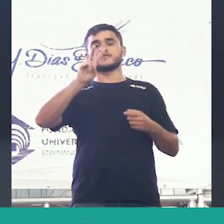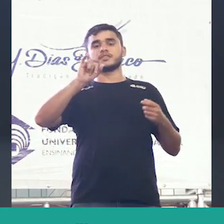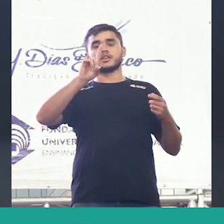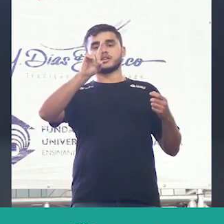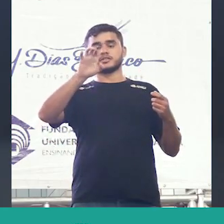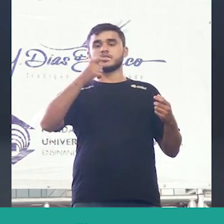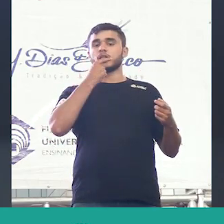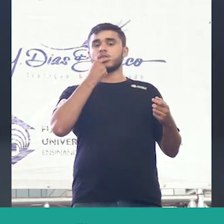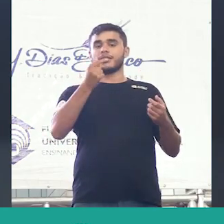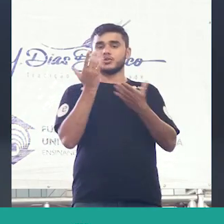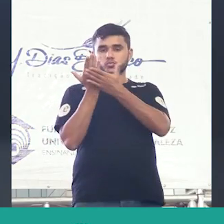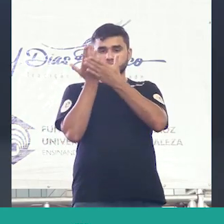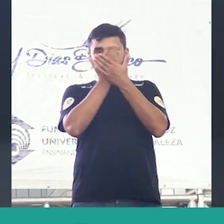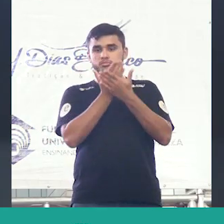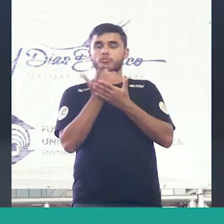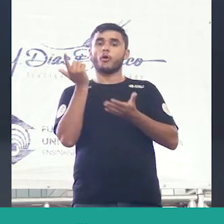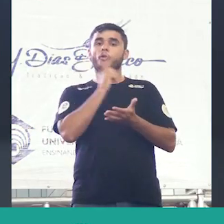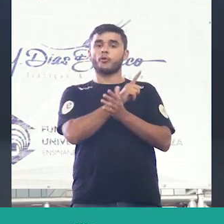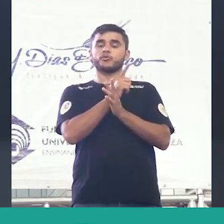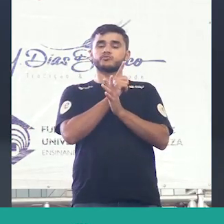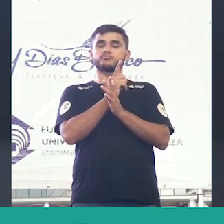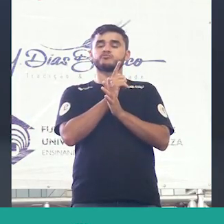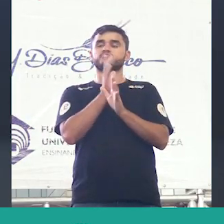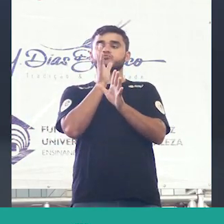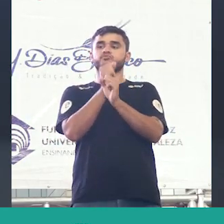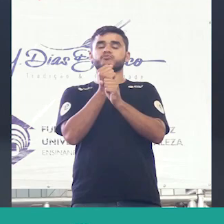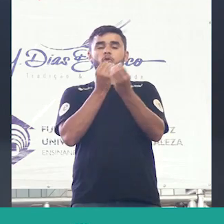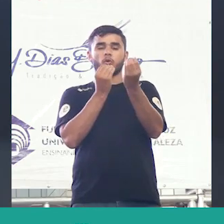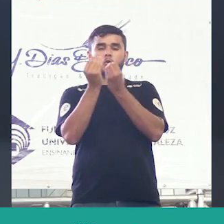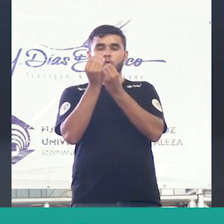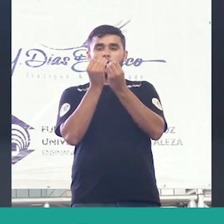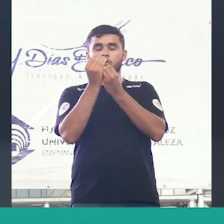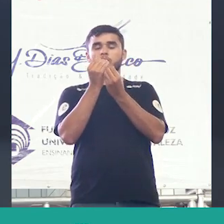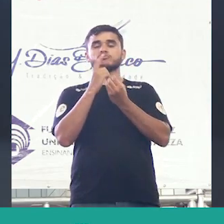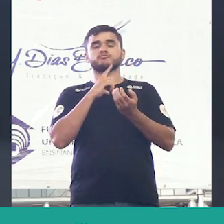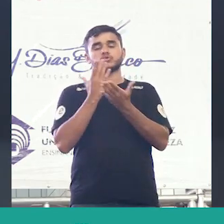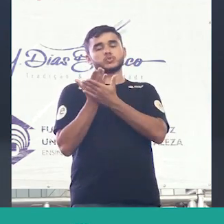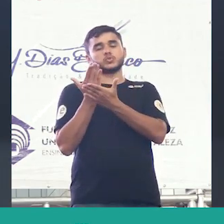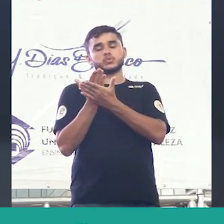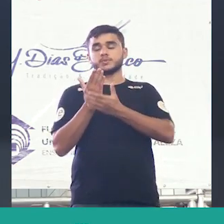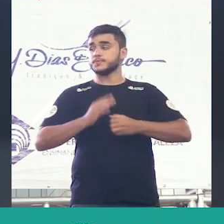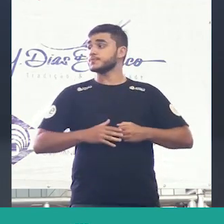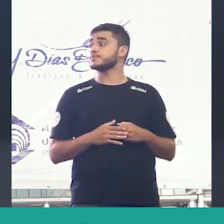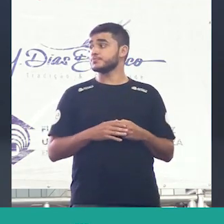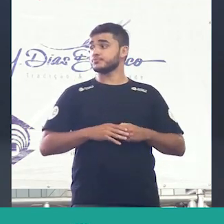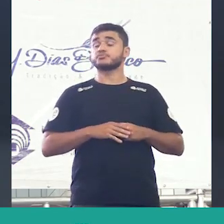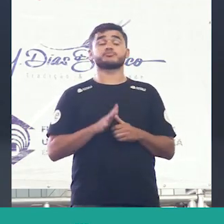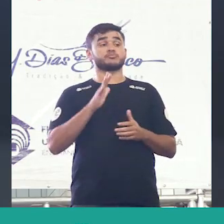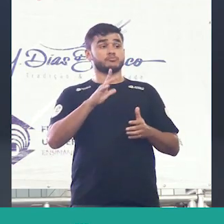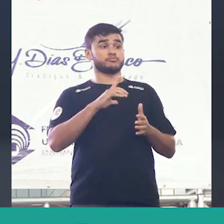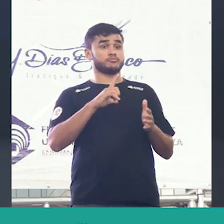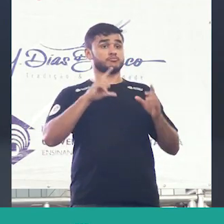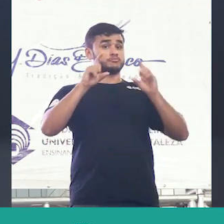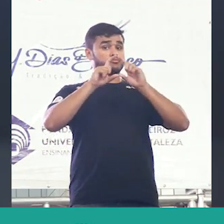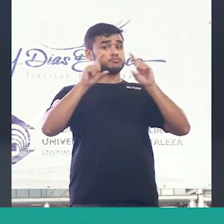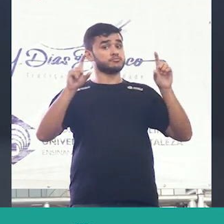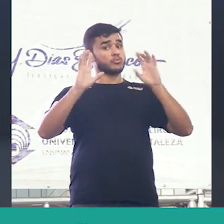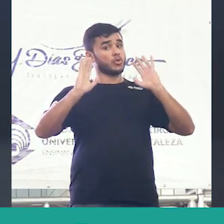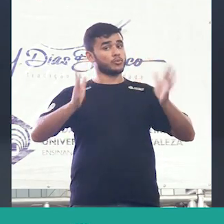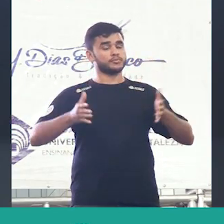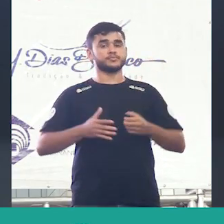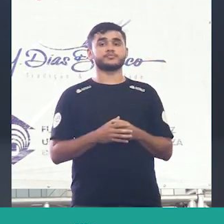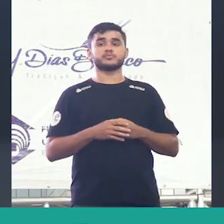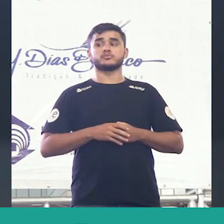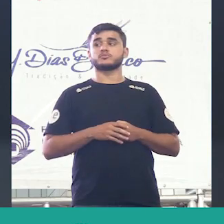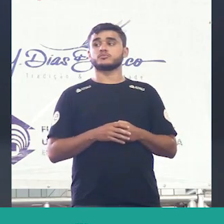Einstein. Pronto, dada a situação problema. Agora vamos fazer uma pergunta da situação problema. Tendo sido